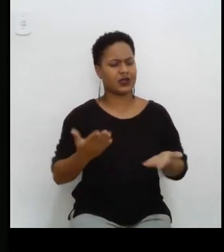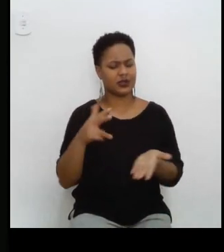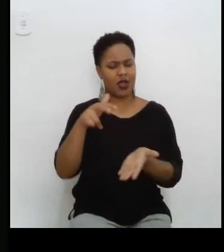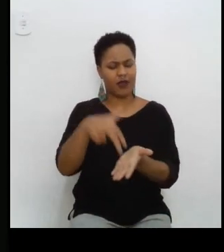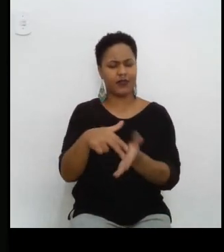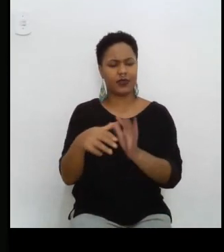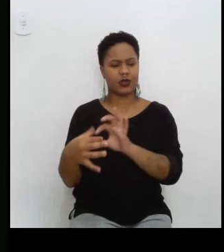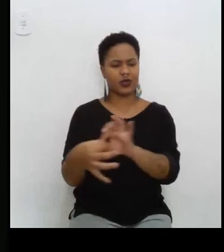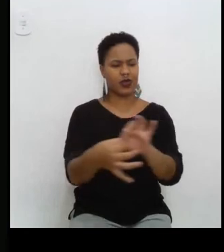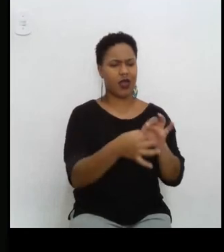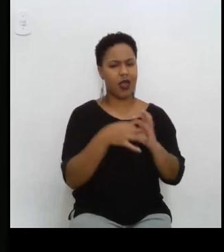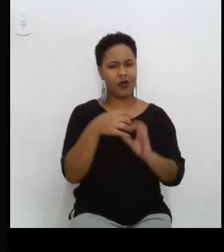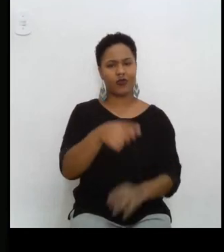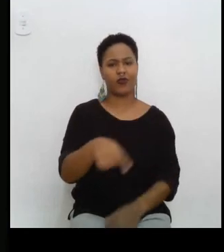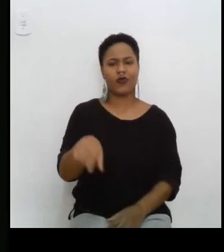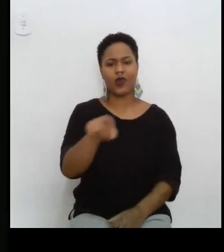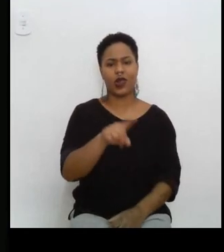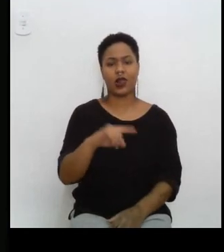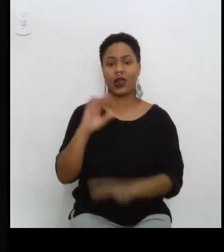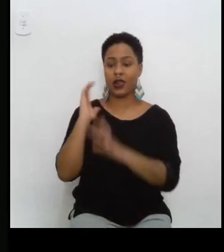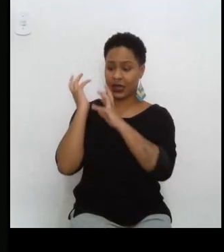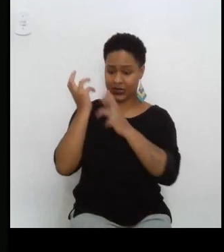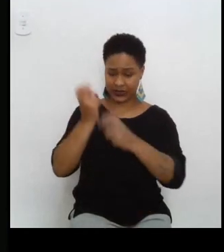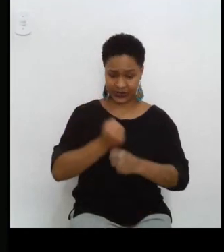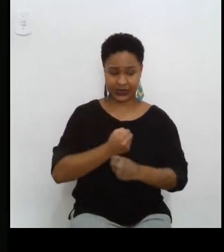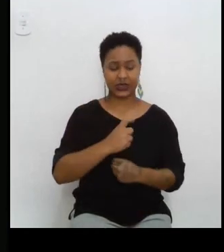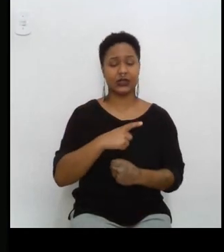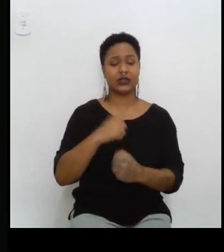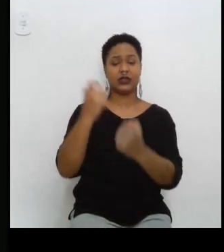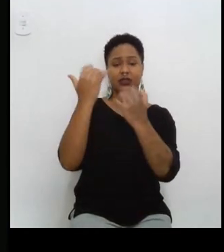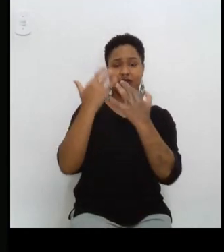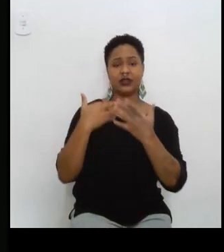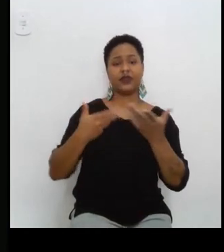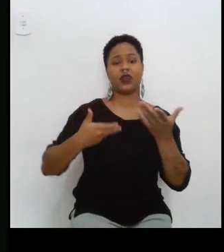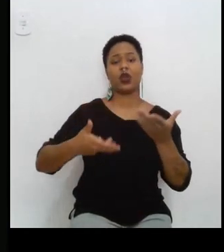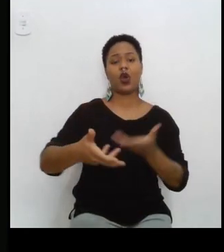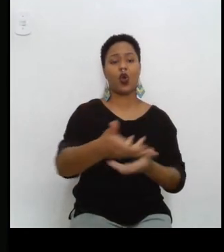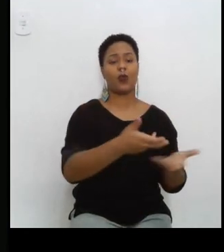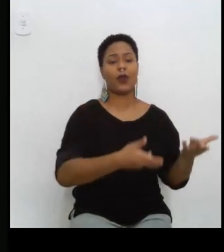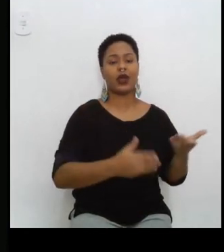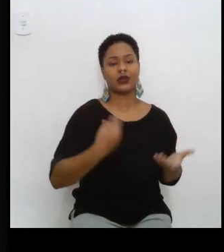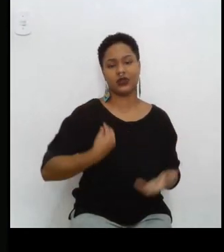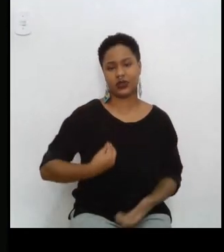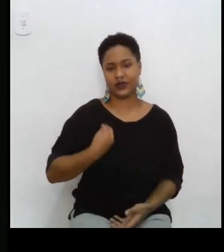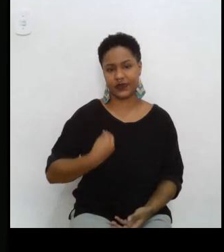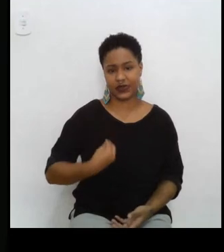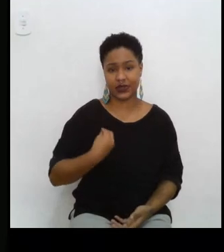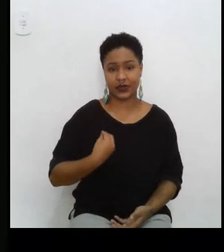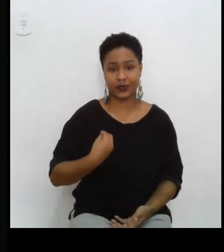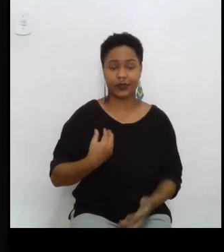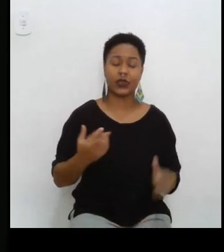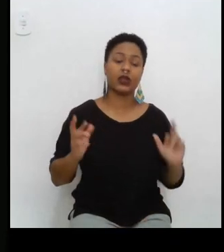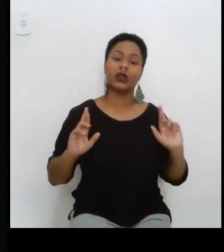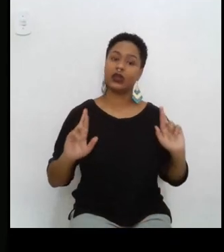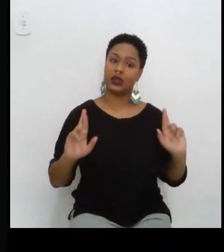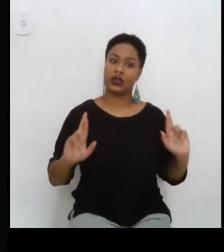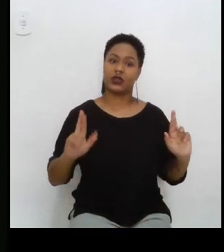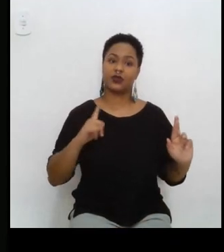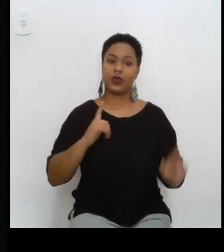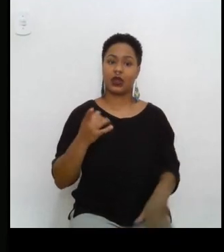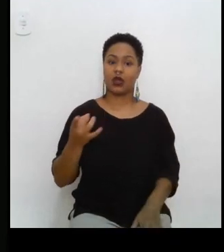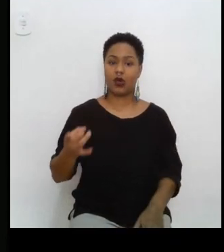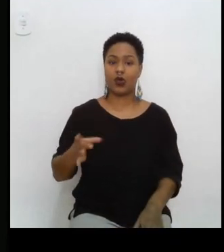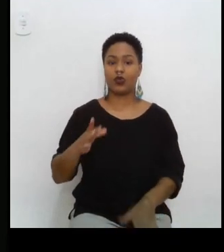vocês acestrais que tem a dádiva de compartilhar essa vida espero ser a última nesse planeta